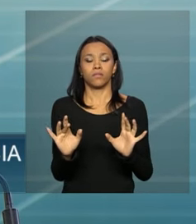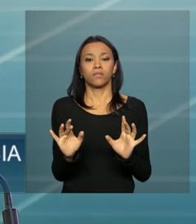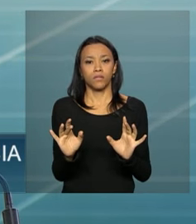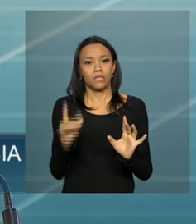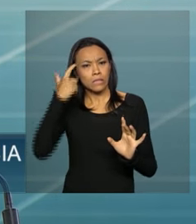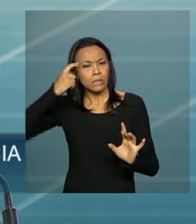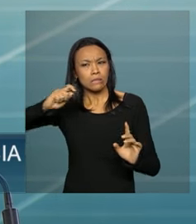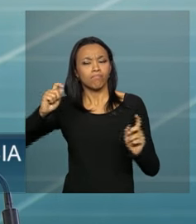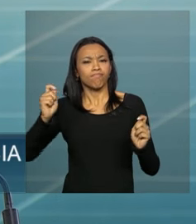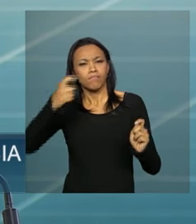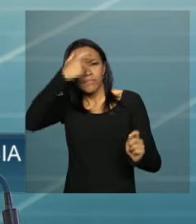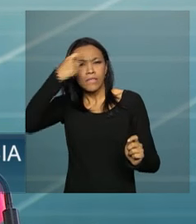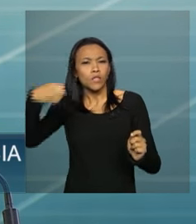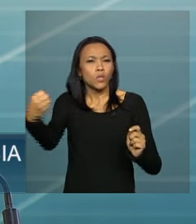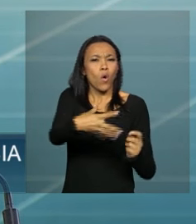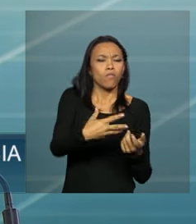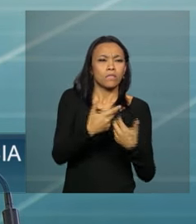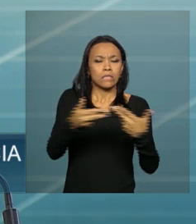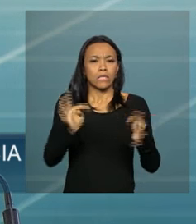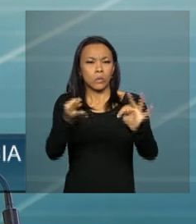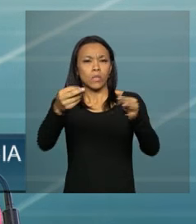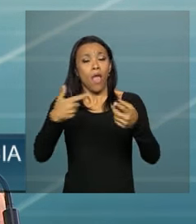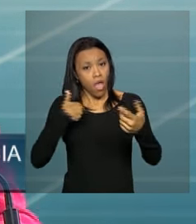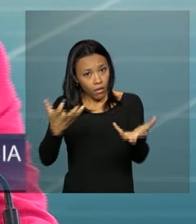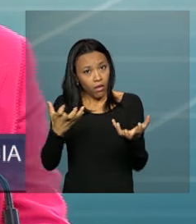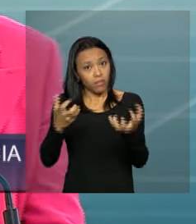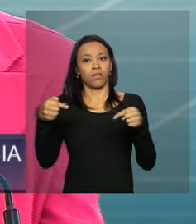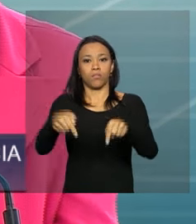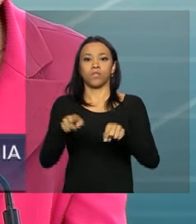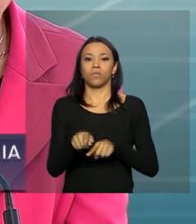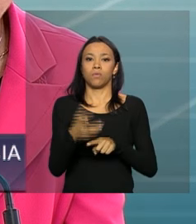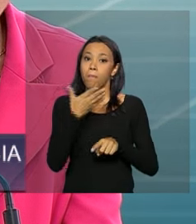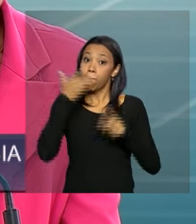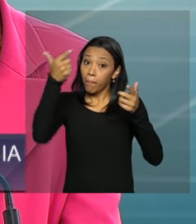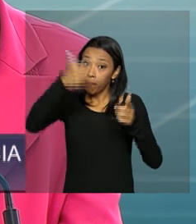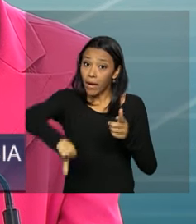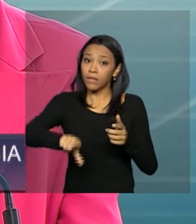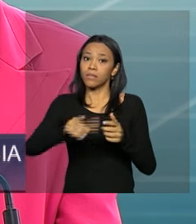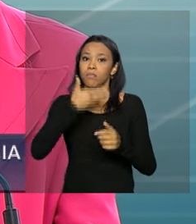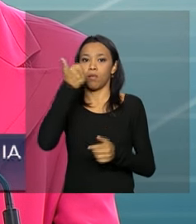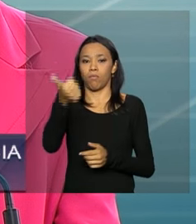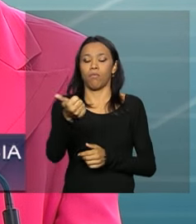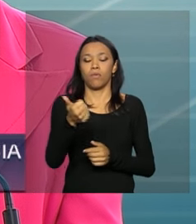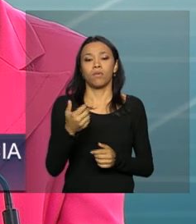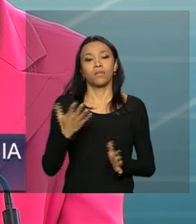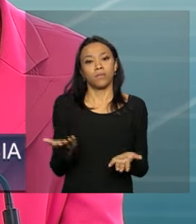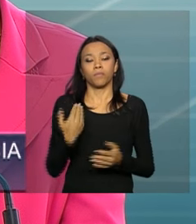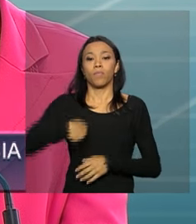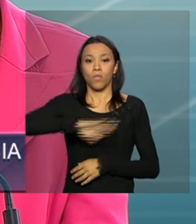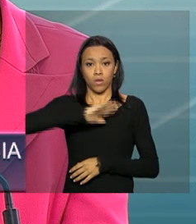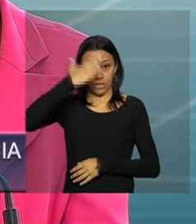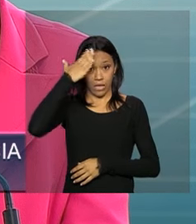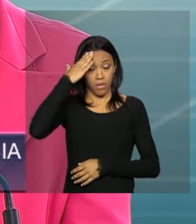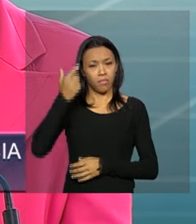maior capacidade de inovação. É isso que nós queremos, mais e melhor. Nós sabemos que,